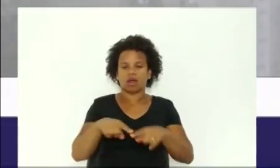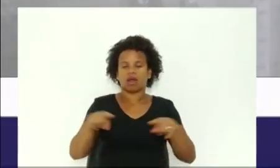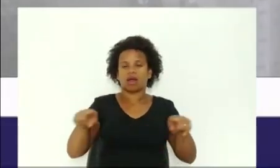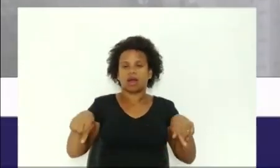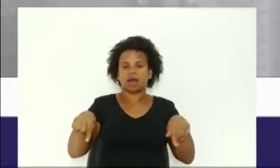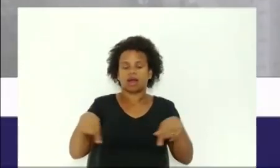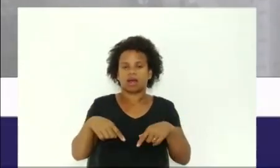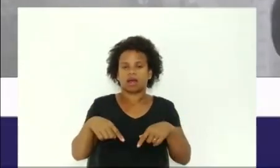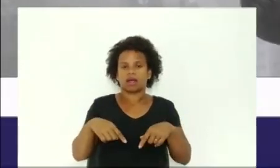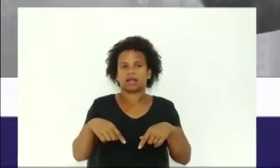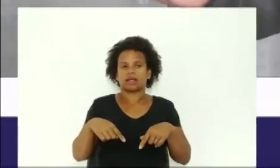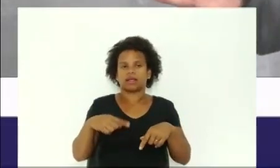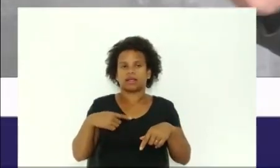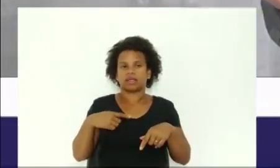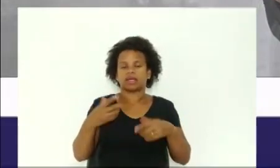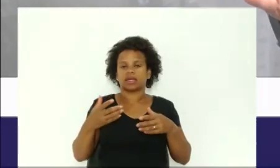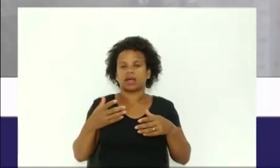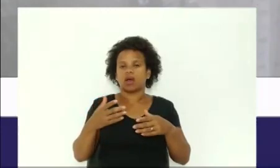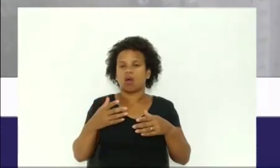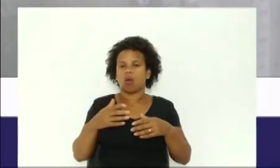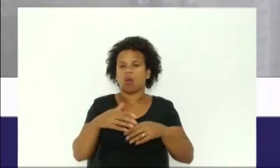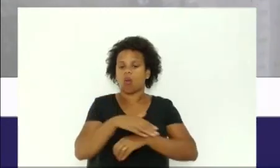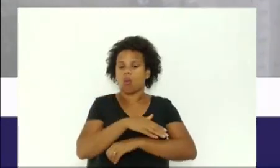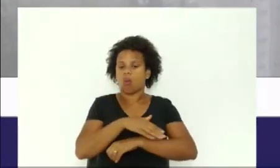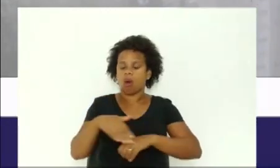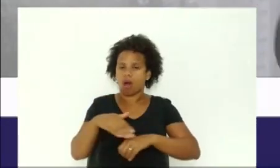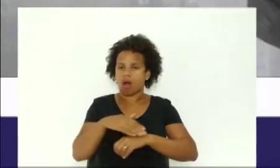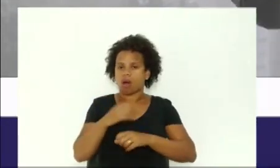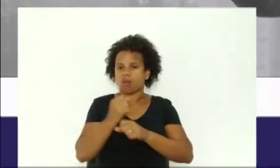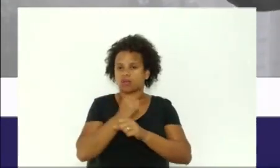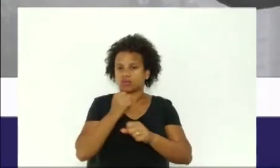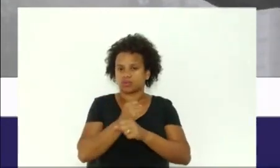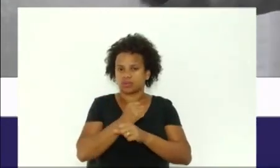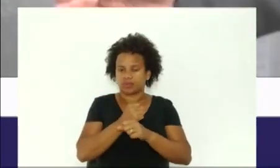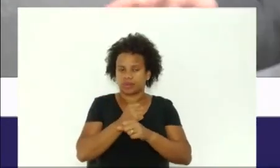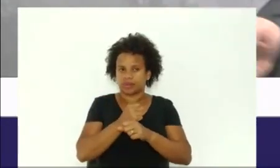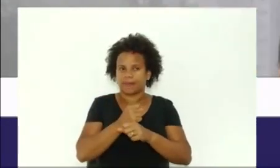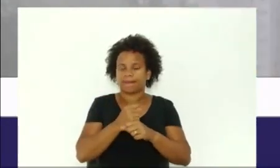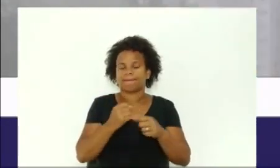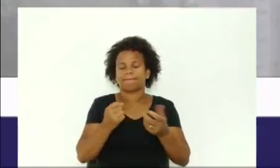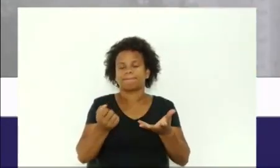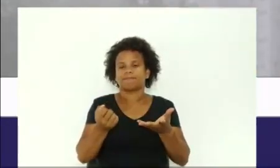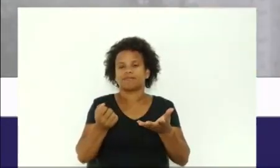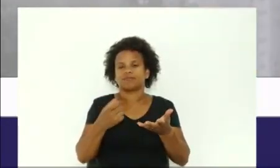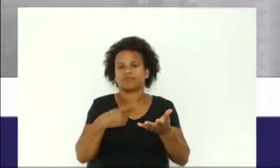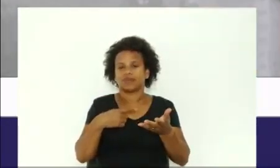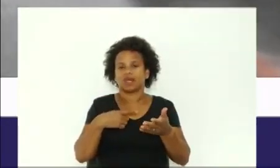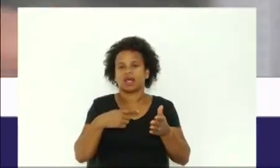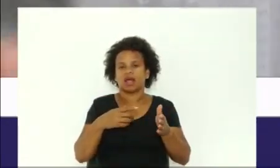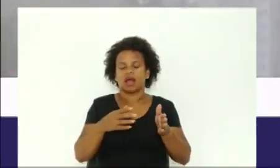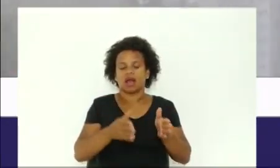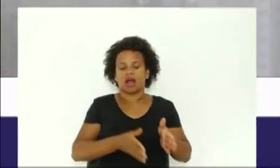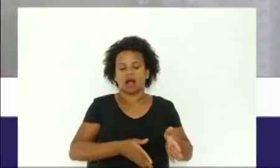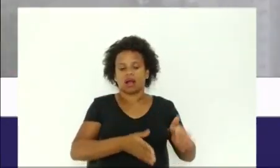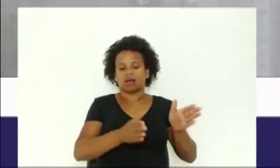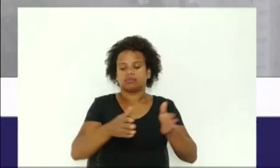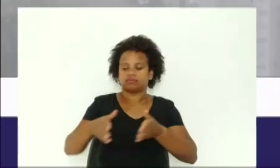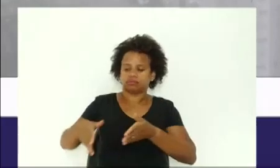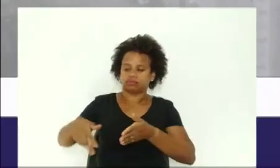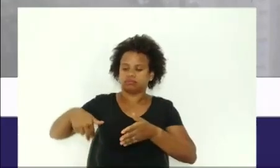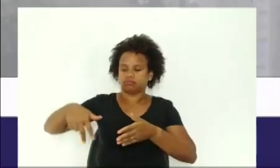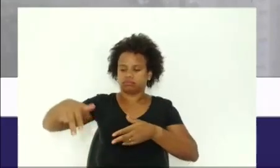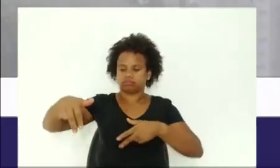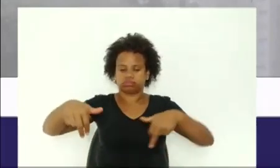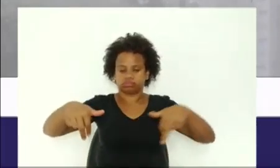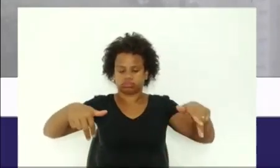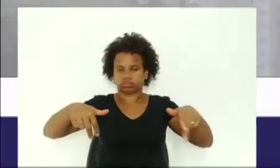uma rua. Normalmente você tem ali calçada de um lado, calçada de outro, da coisa